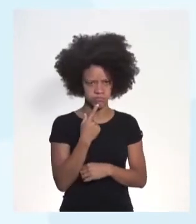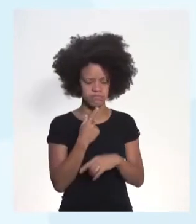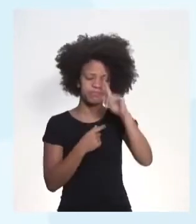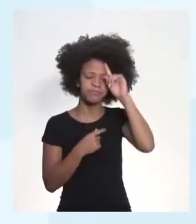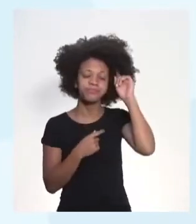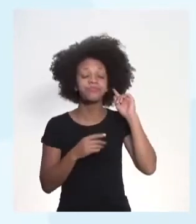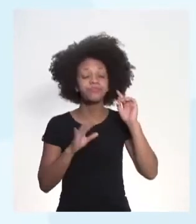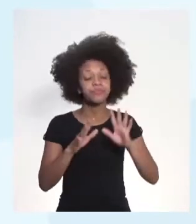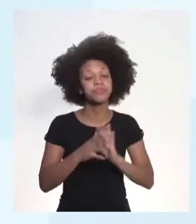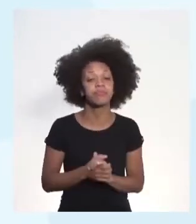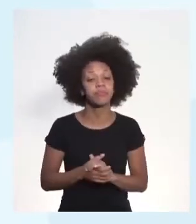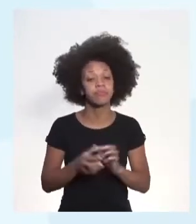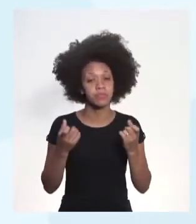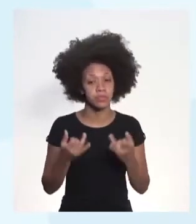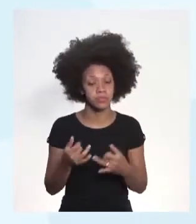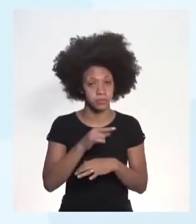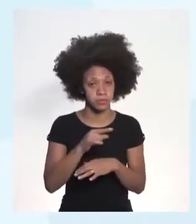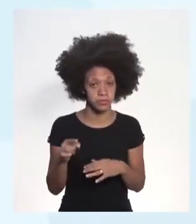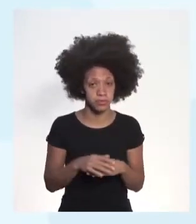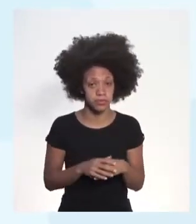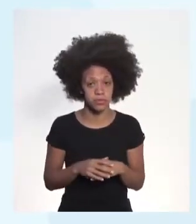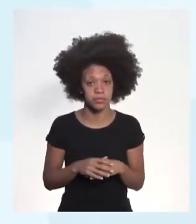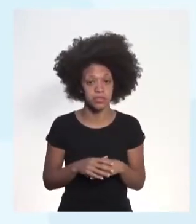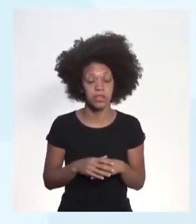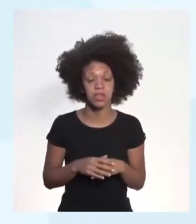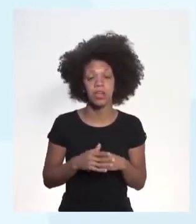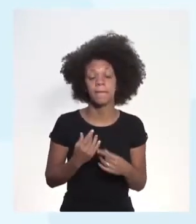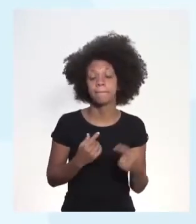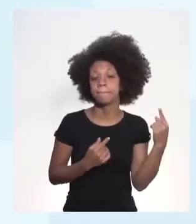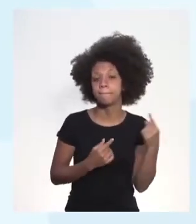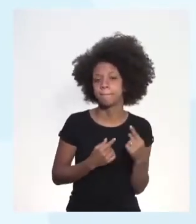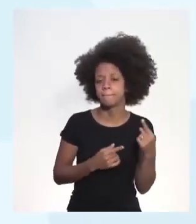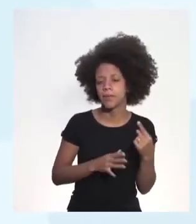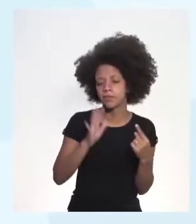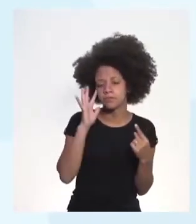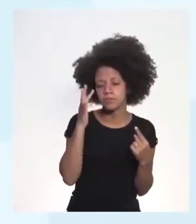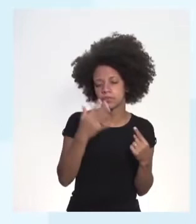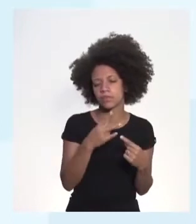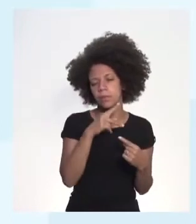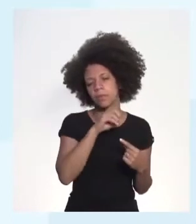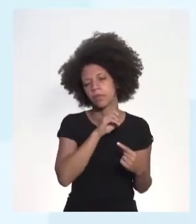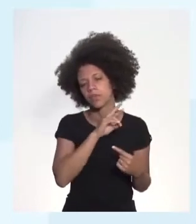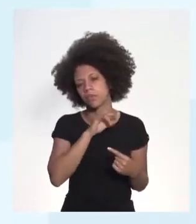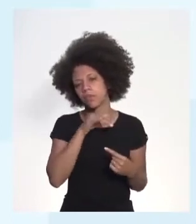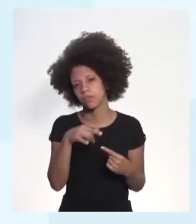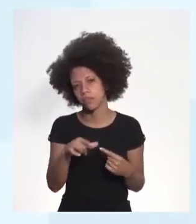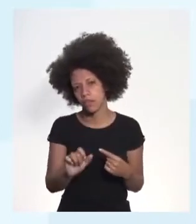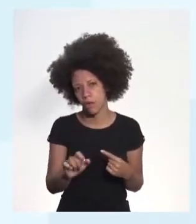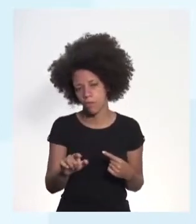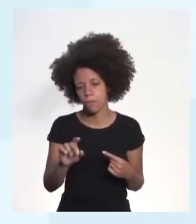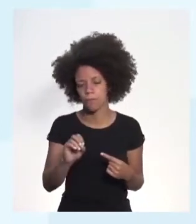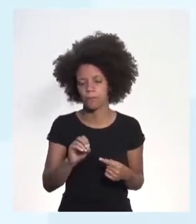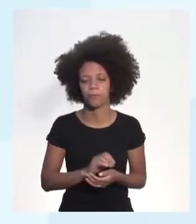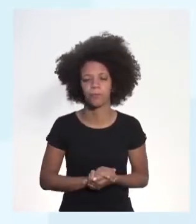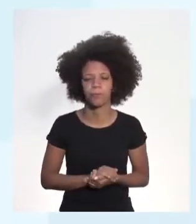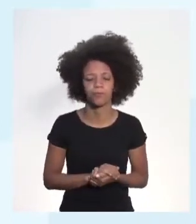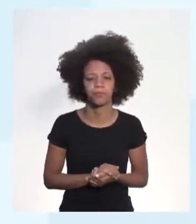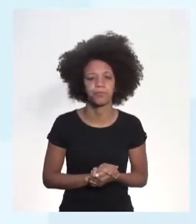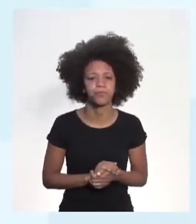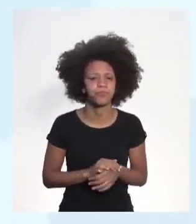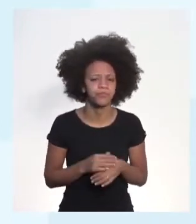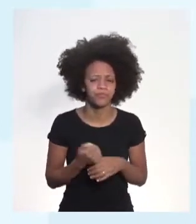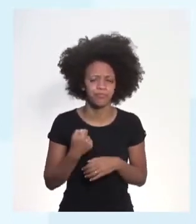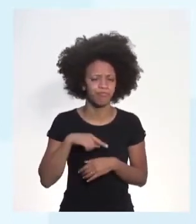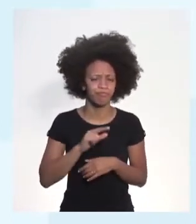bom como eu falei para vocês né potenciação vai ser a primeira coisa que nós vamos resolver tá não tem pressa não precisa ficar